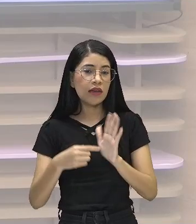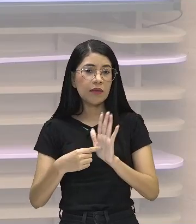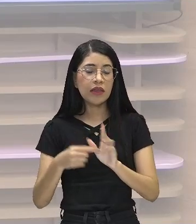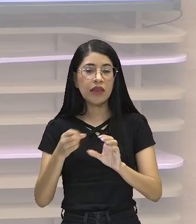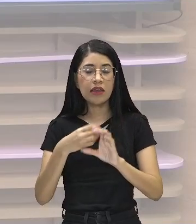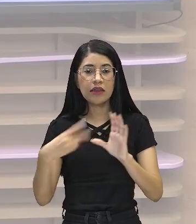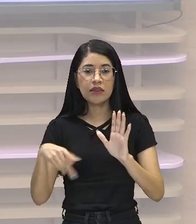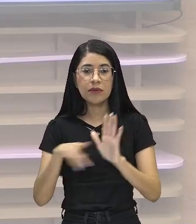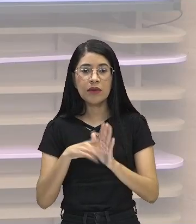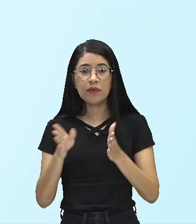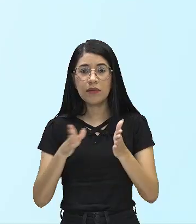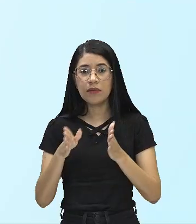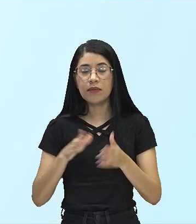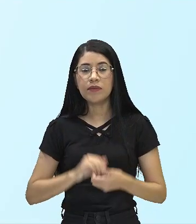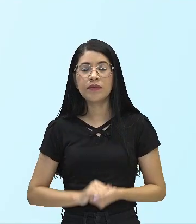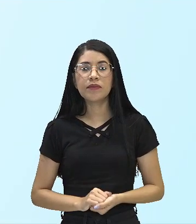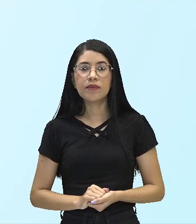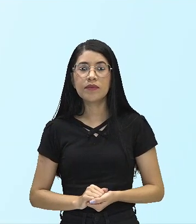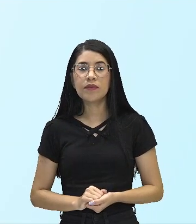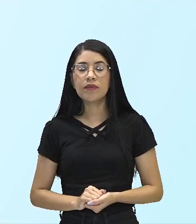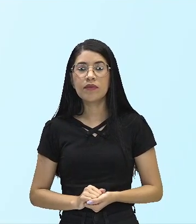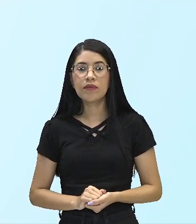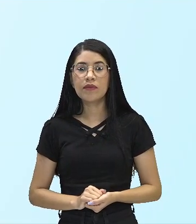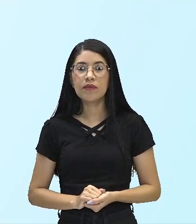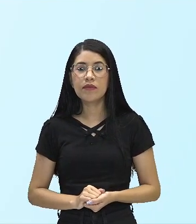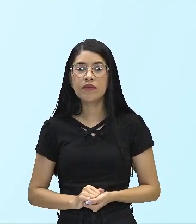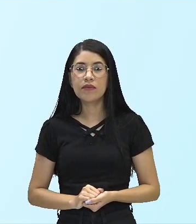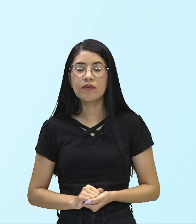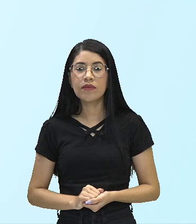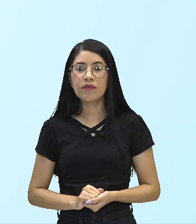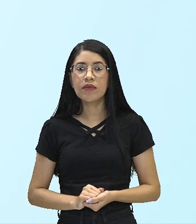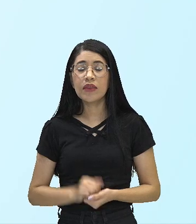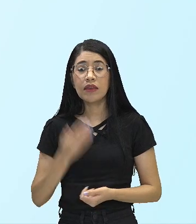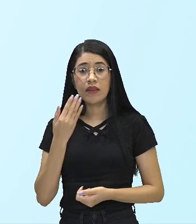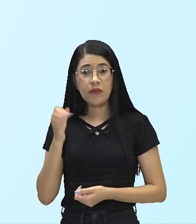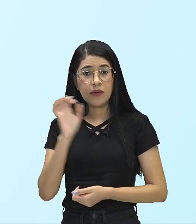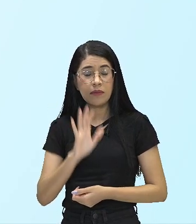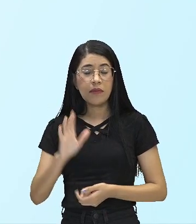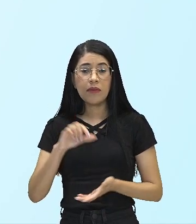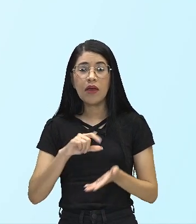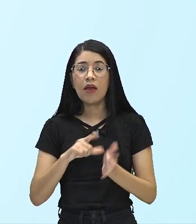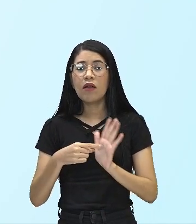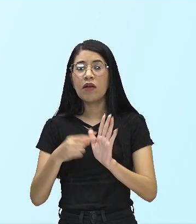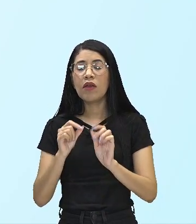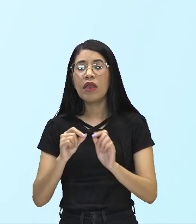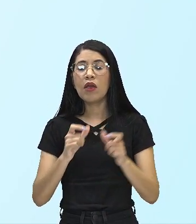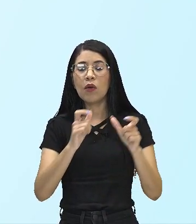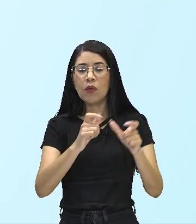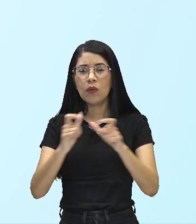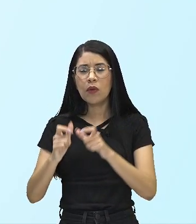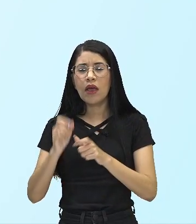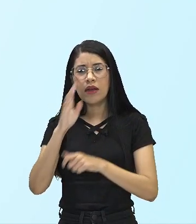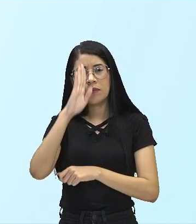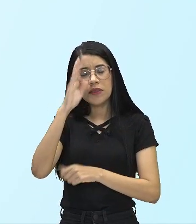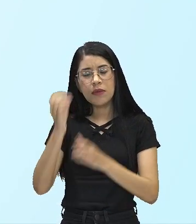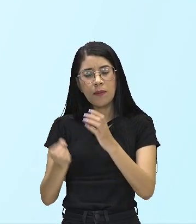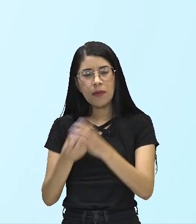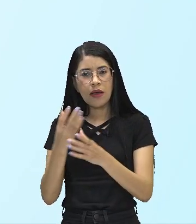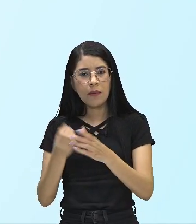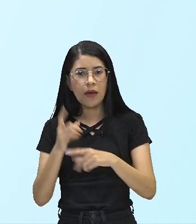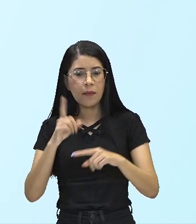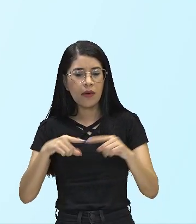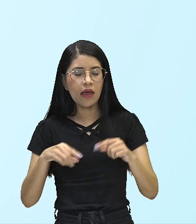também a degradação do solo. Por que a degradação do solo? A partir desse sistema de plantejo ou da monocultura, então, como era